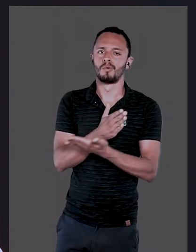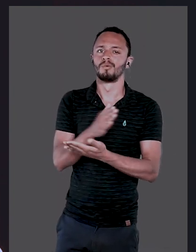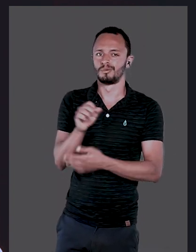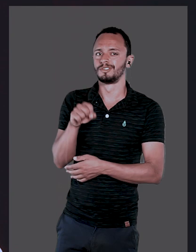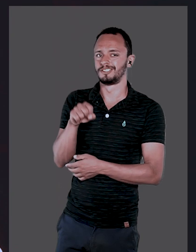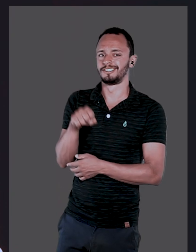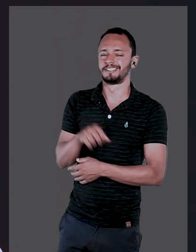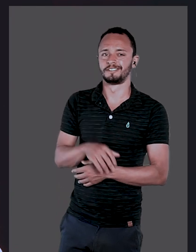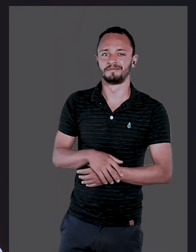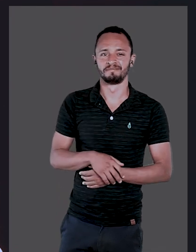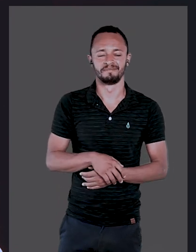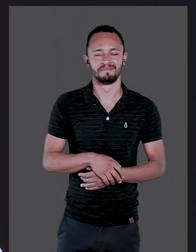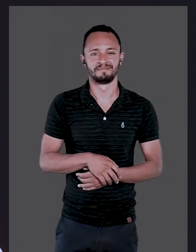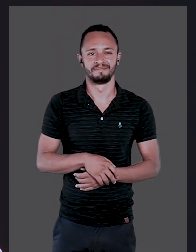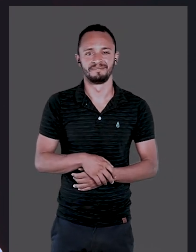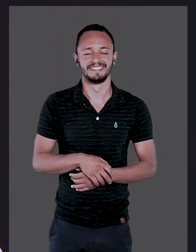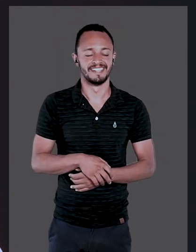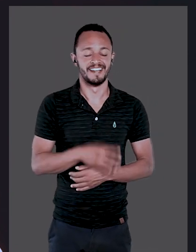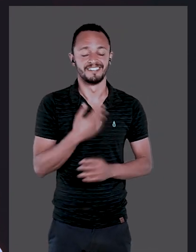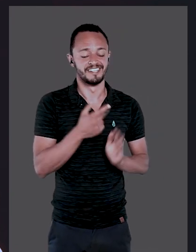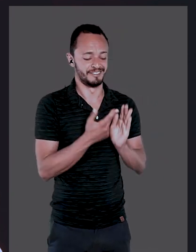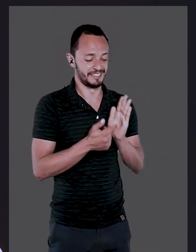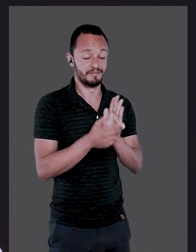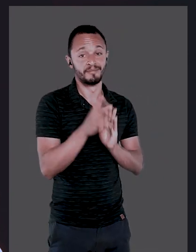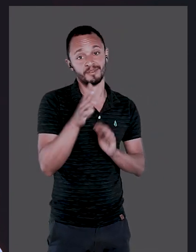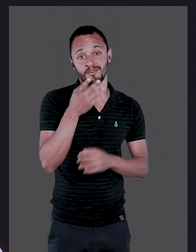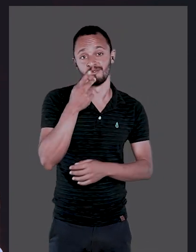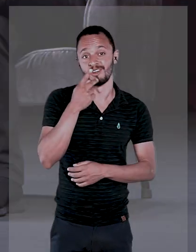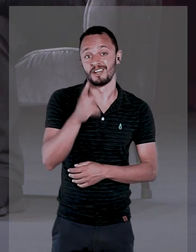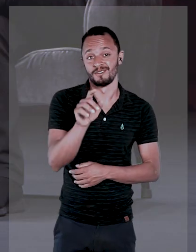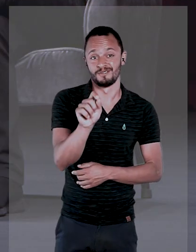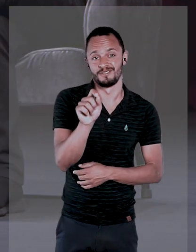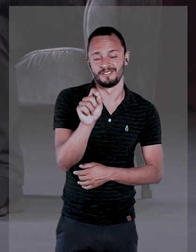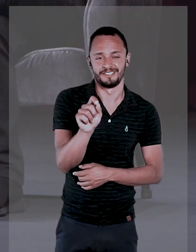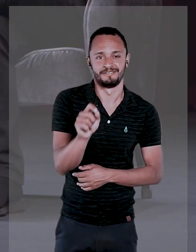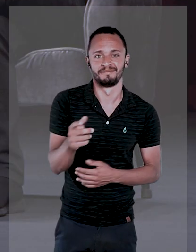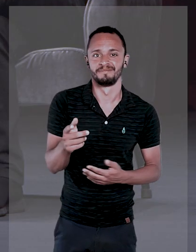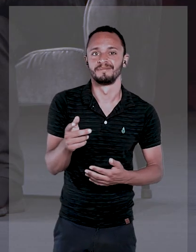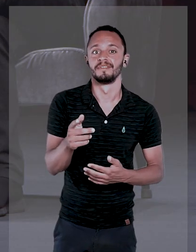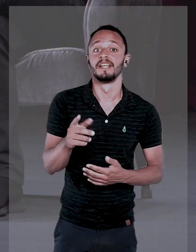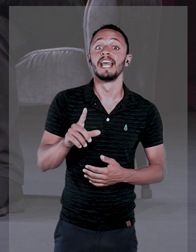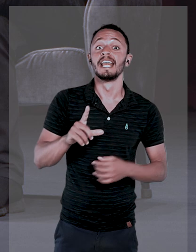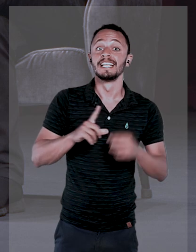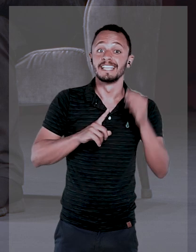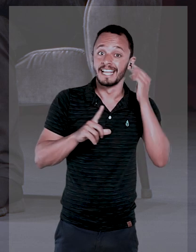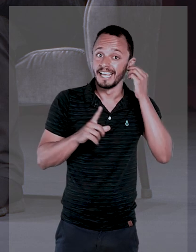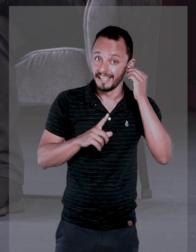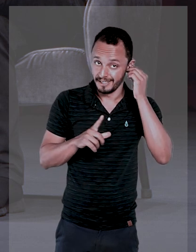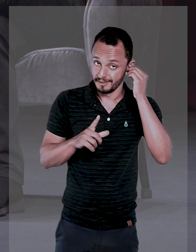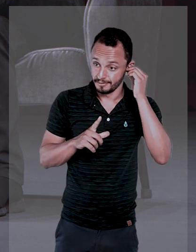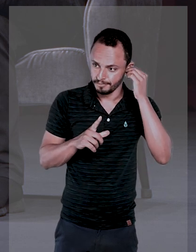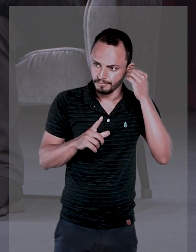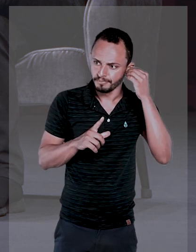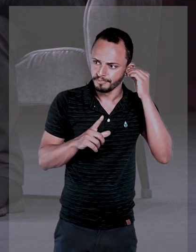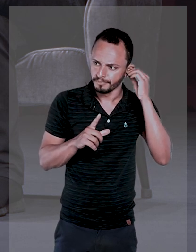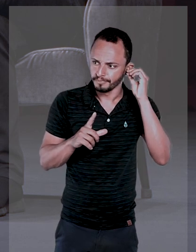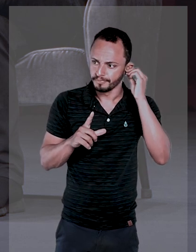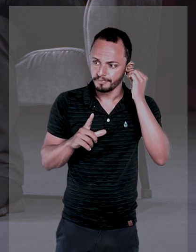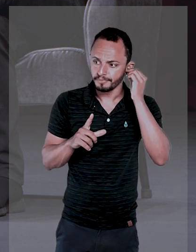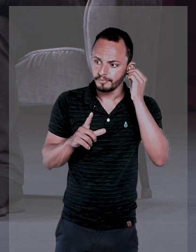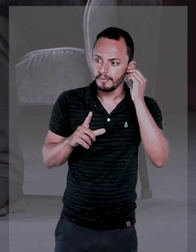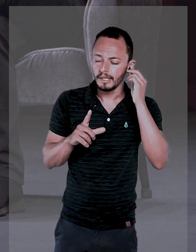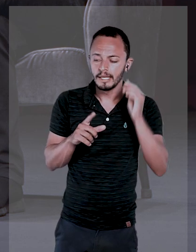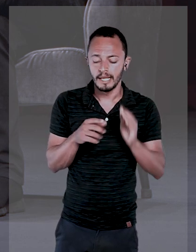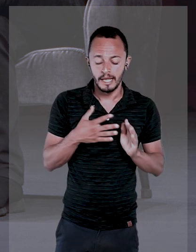É lindo. Então ele... Bem, eu sei que vai falar, eu sei que vai fazer. Eu disse que eu ia sortear, eu quero